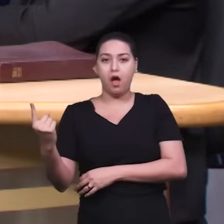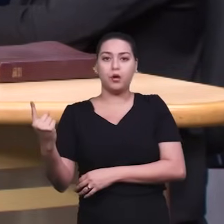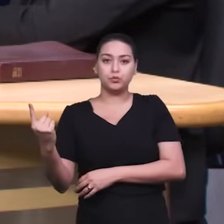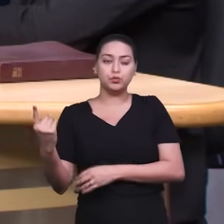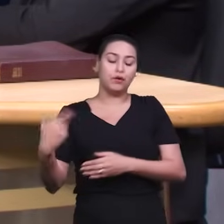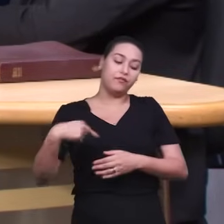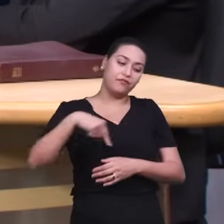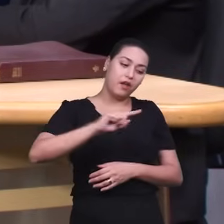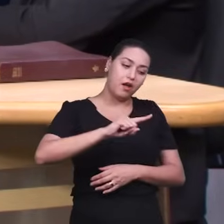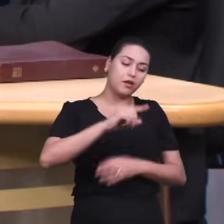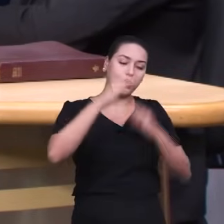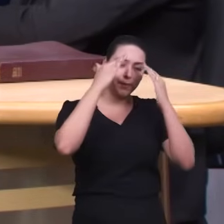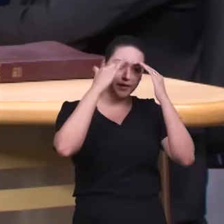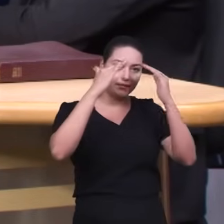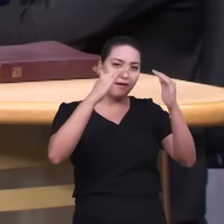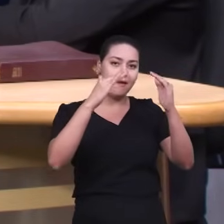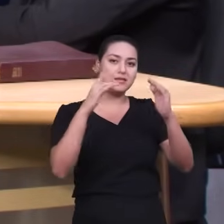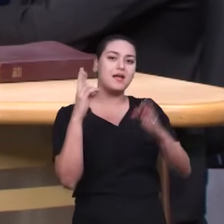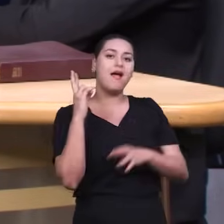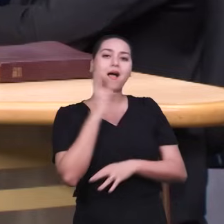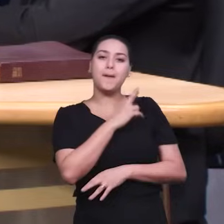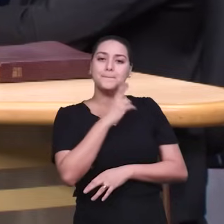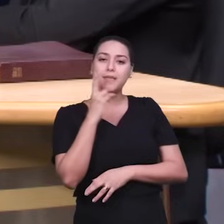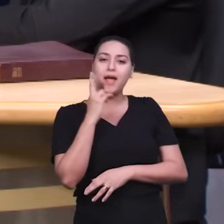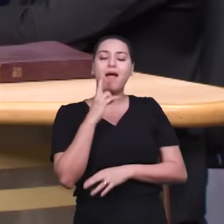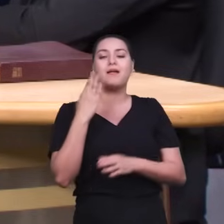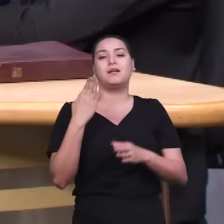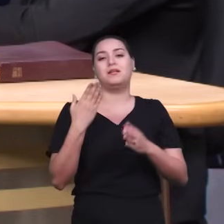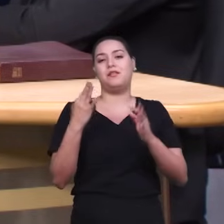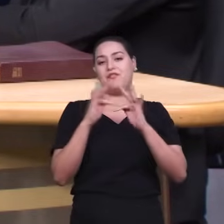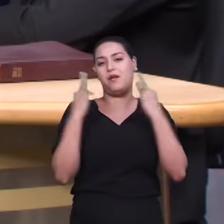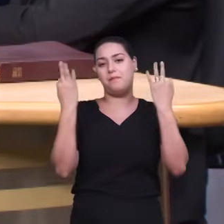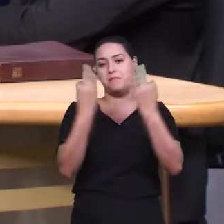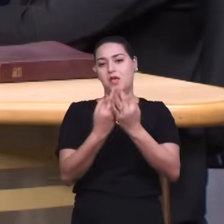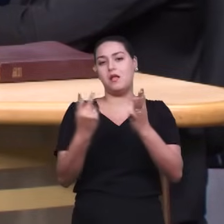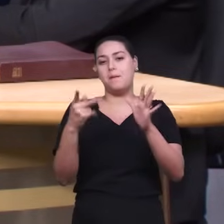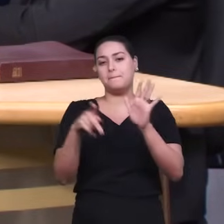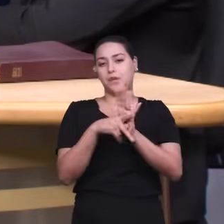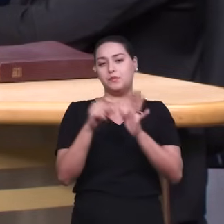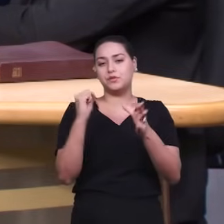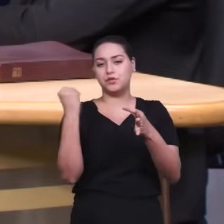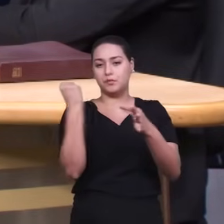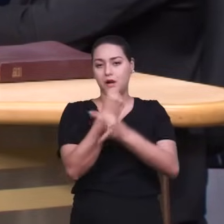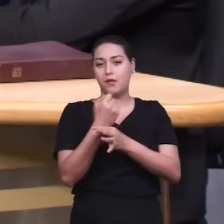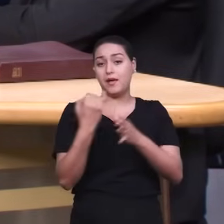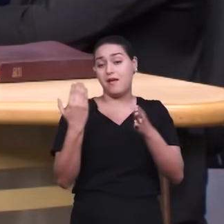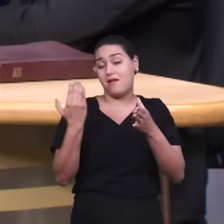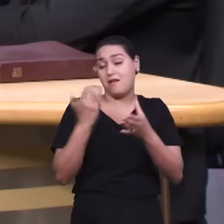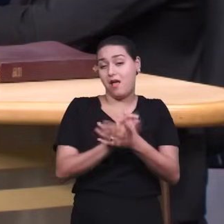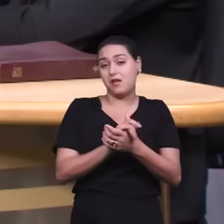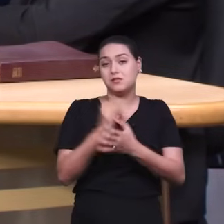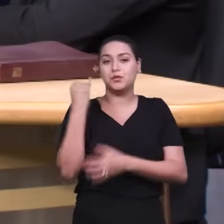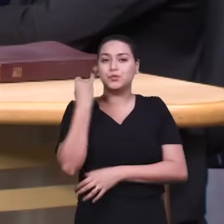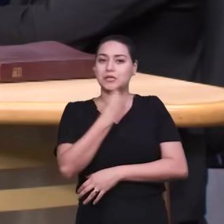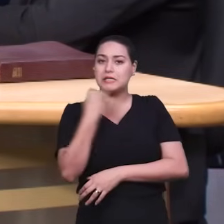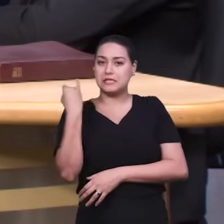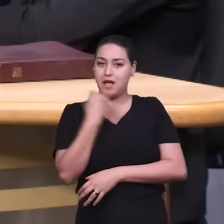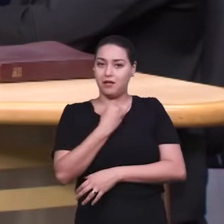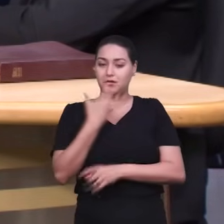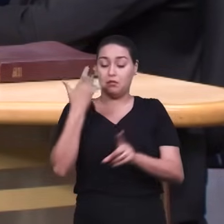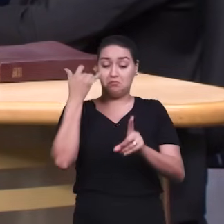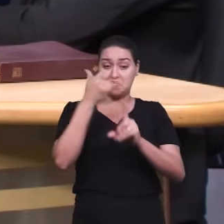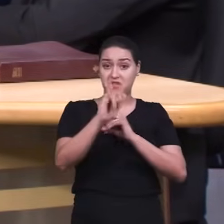de Abraão para casar com Isaac. E isso tem um significado profético muito grande, que Abraão representa o